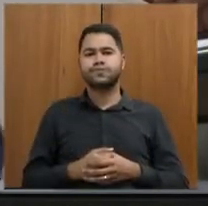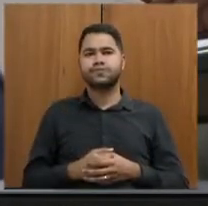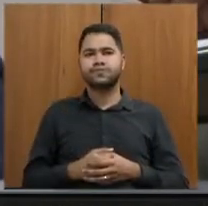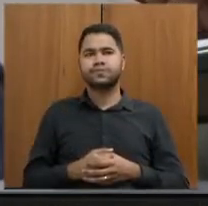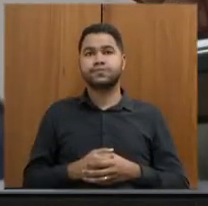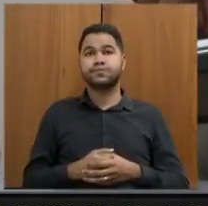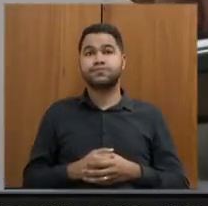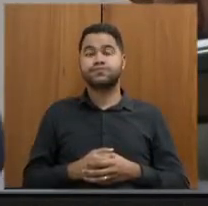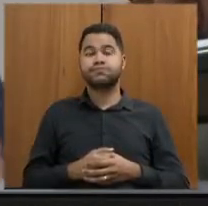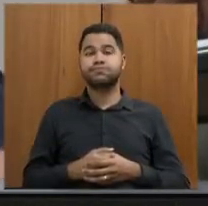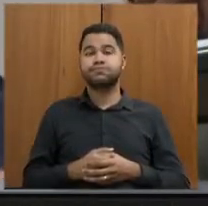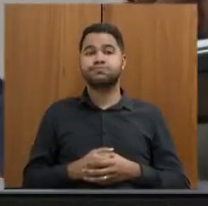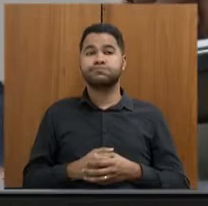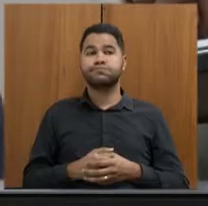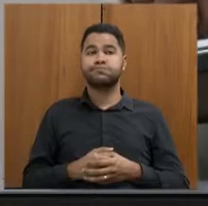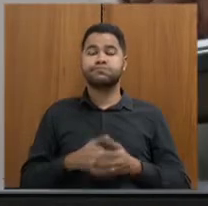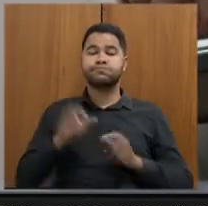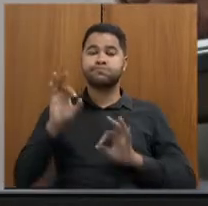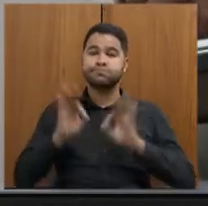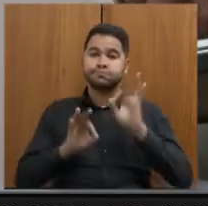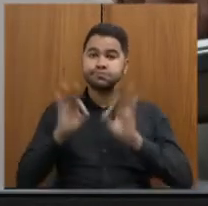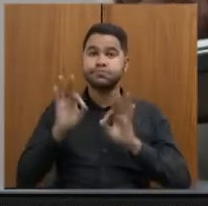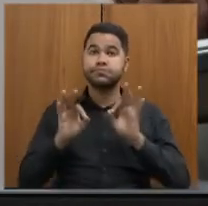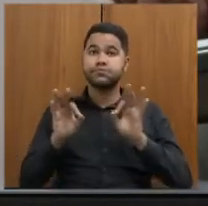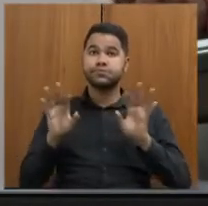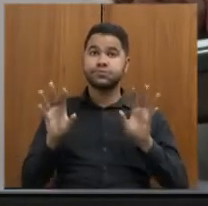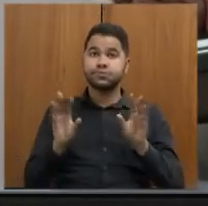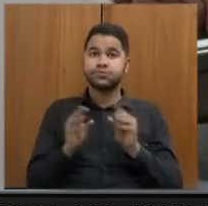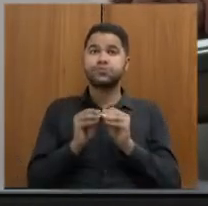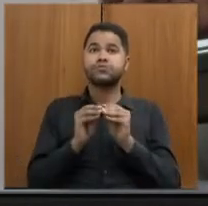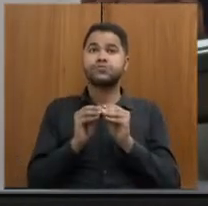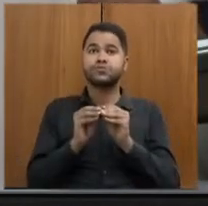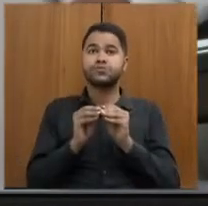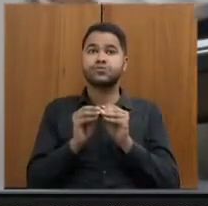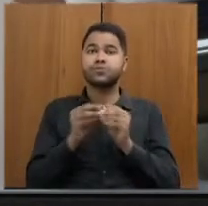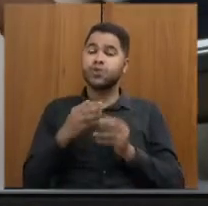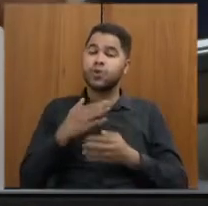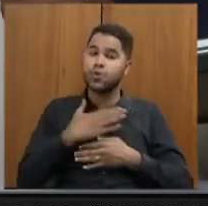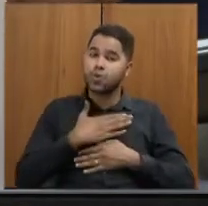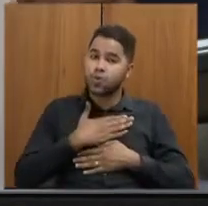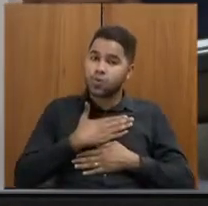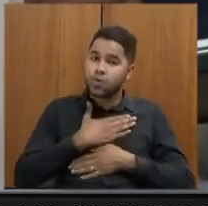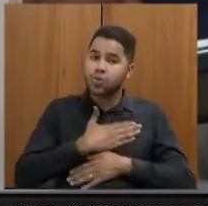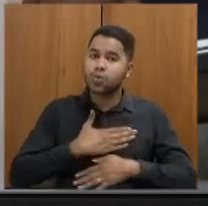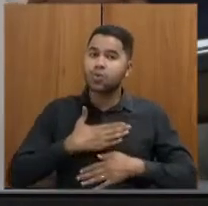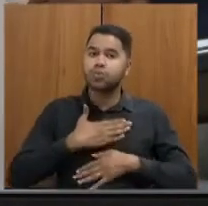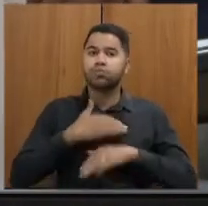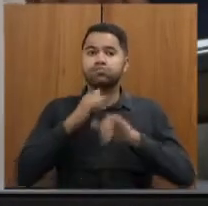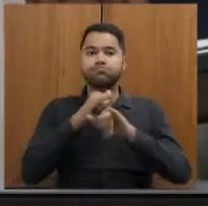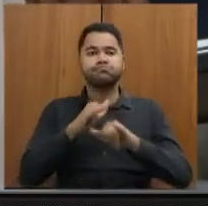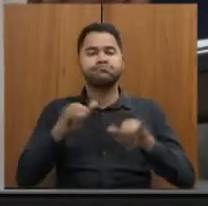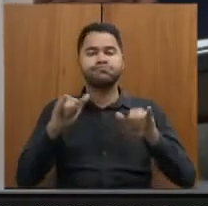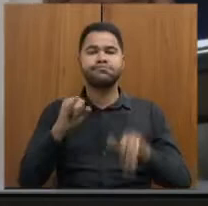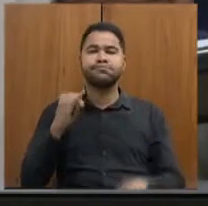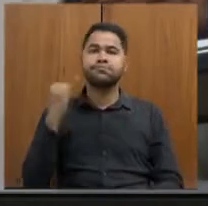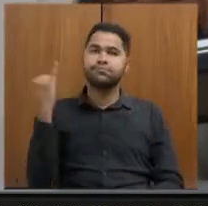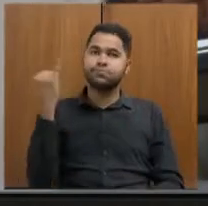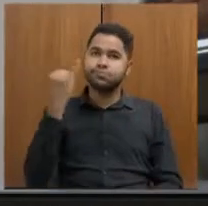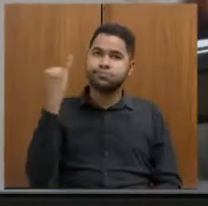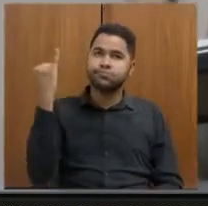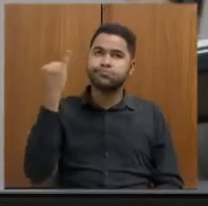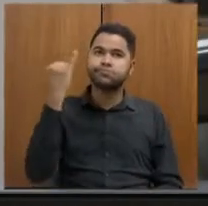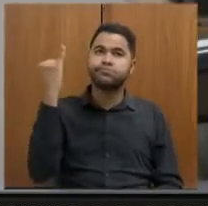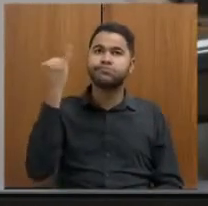e tendo em vista e feitas as considerações finais gostaria de dizer que é muito importante